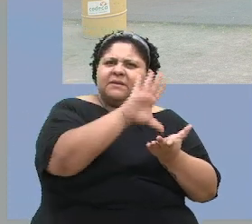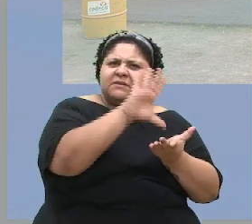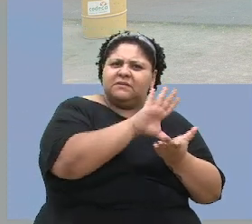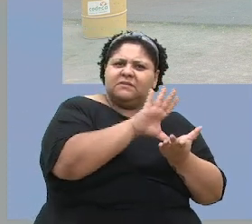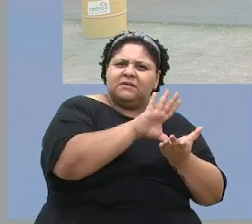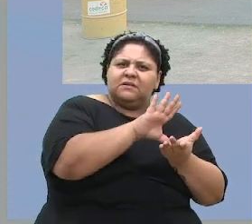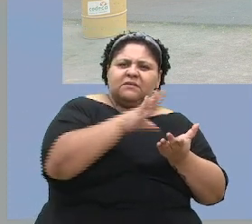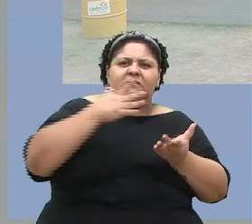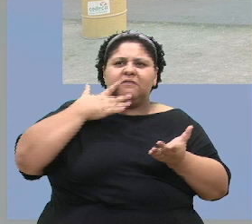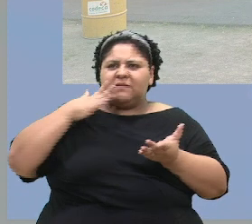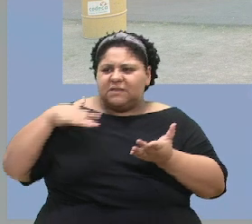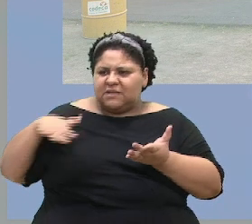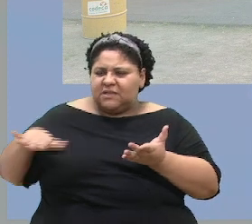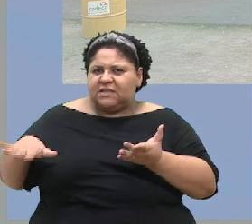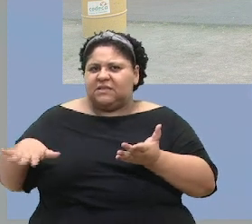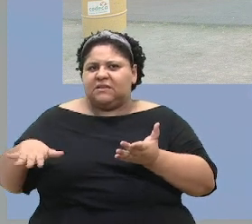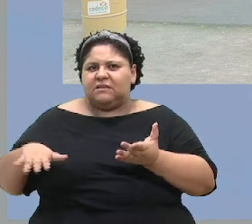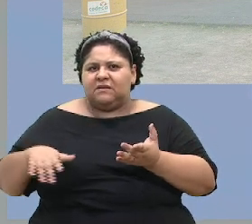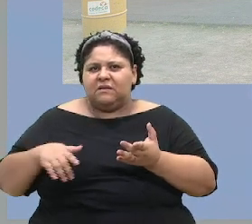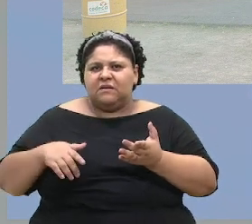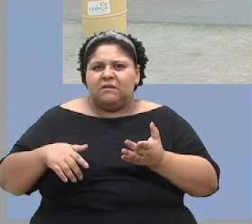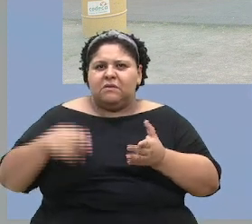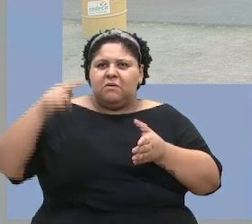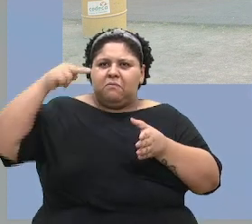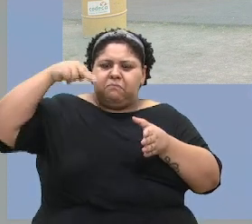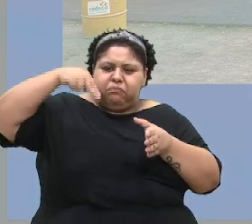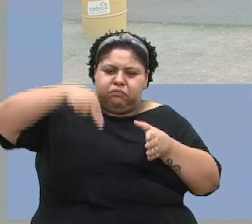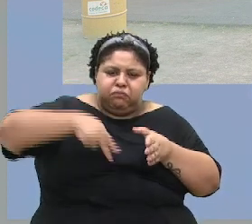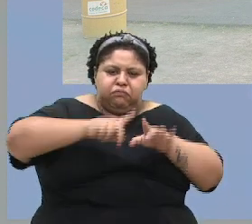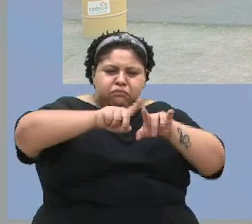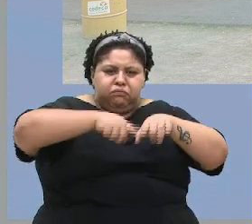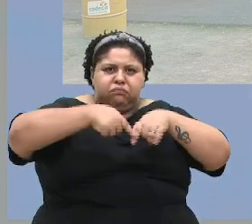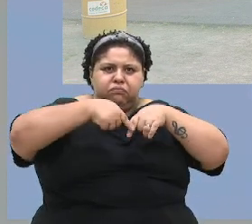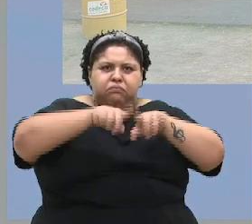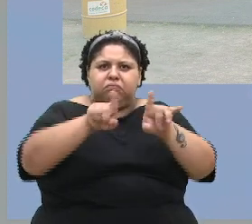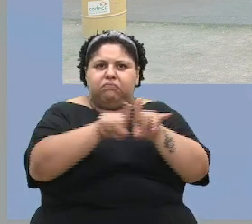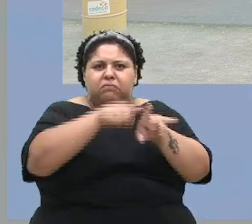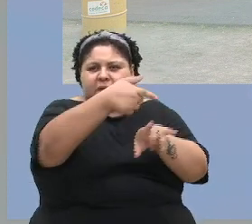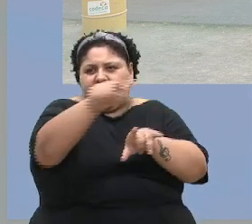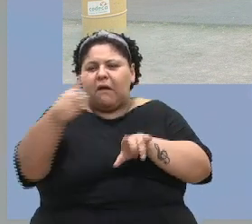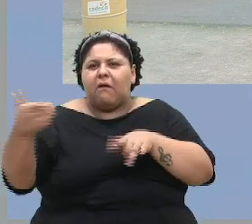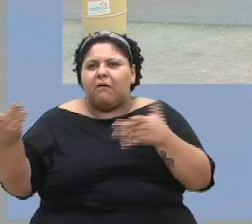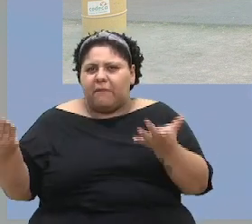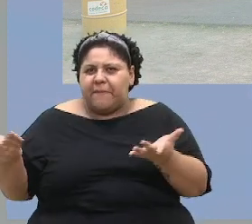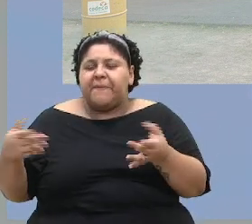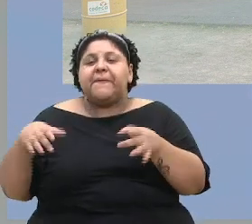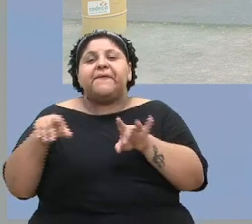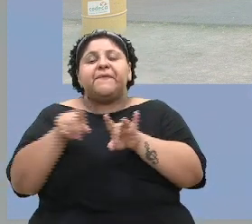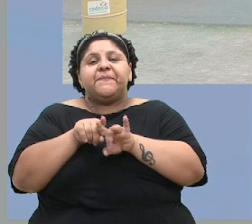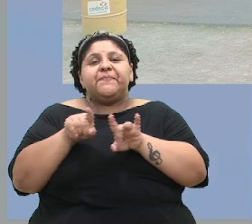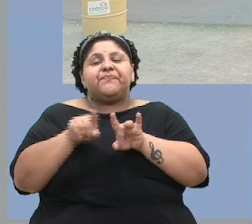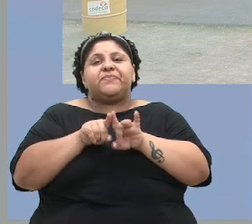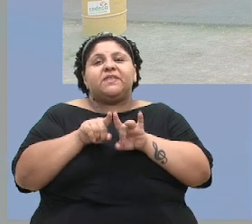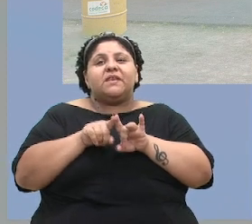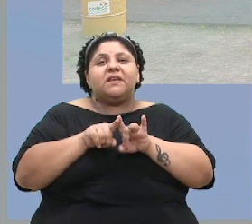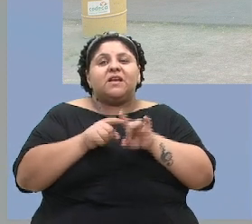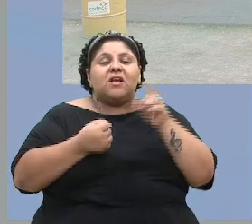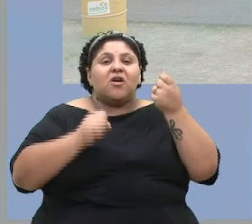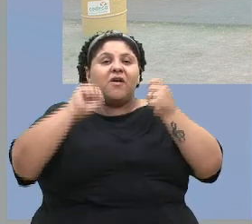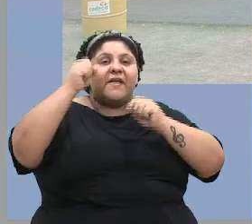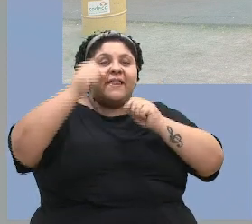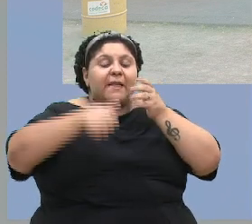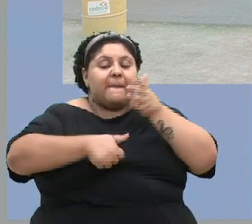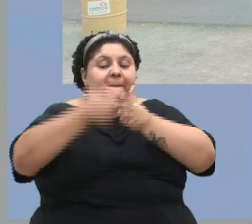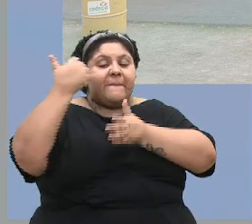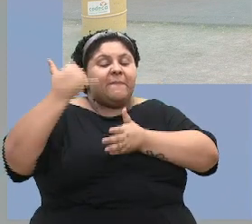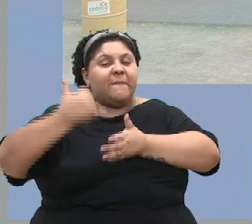as crianças pequenas, com balanço, escorregador, entre outros equipamentos, e também uma academia da melhor idade,